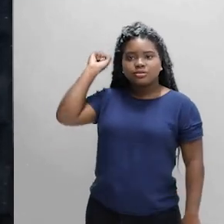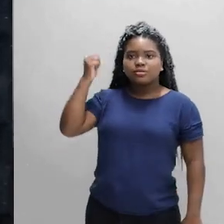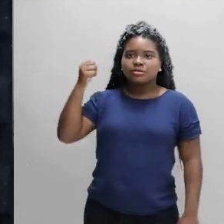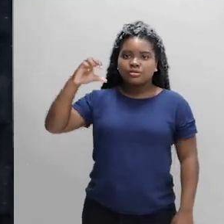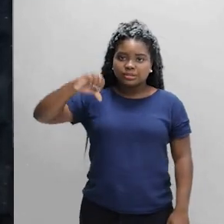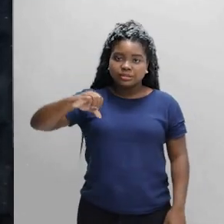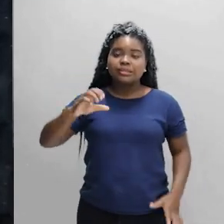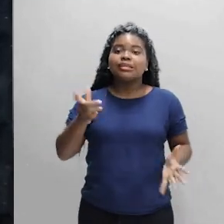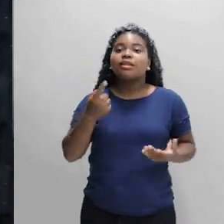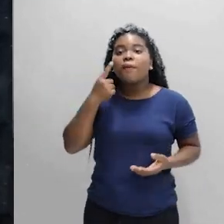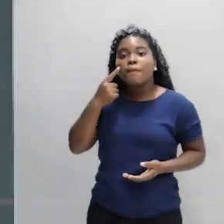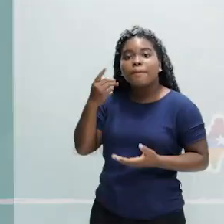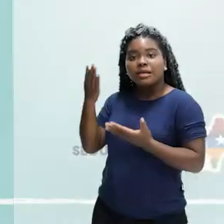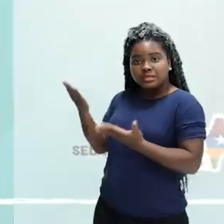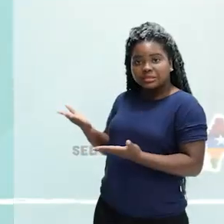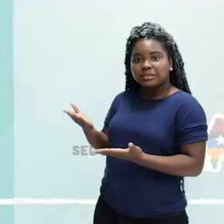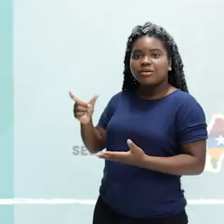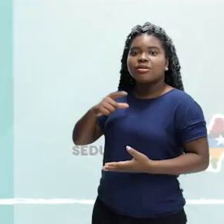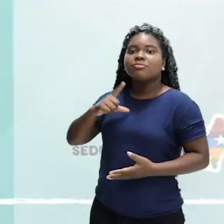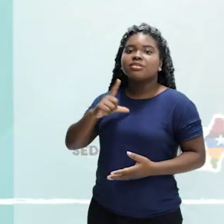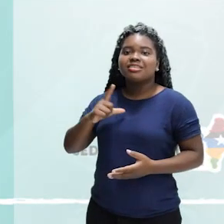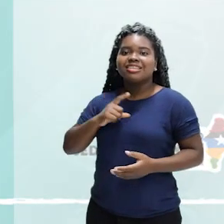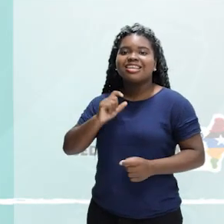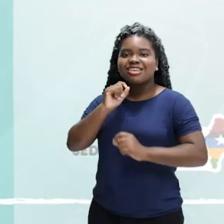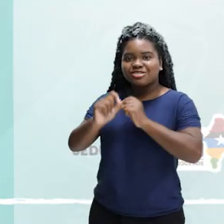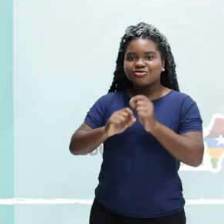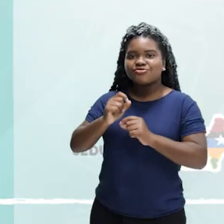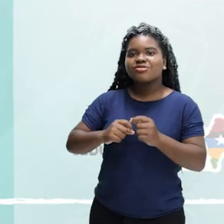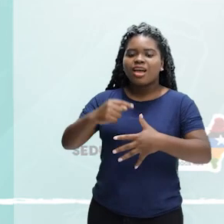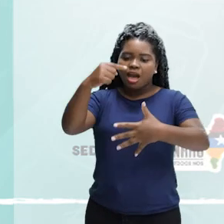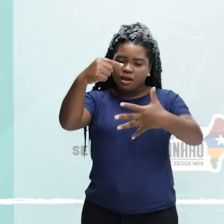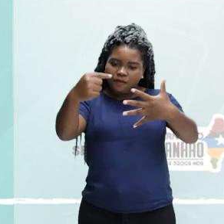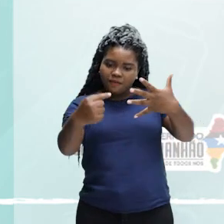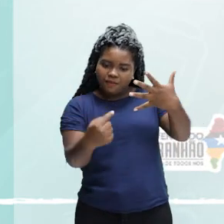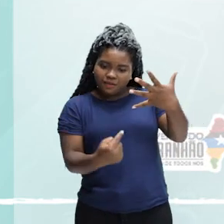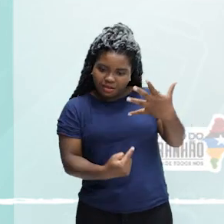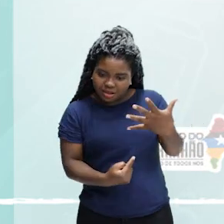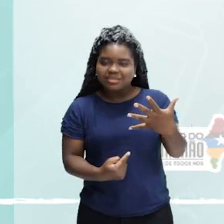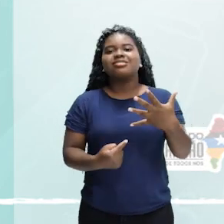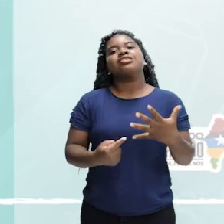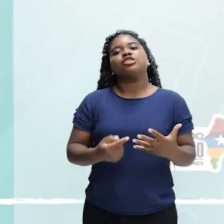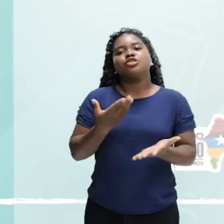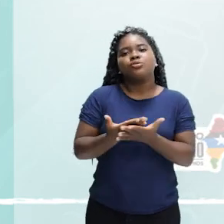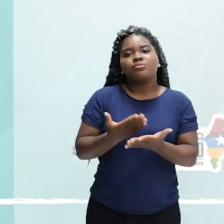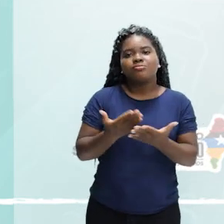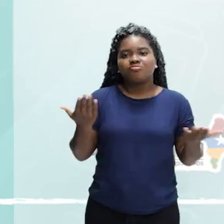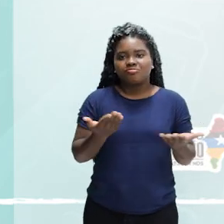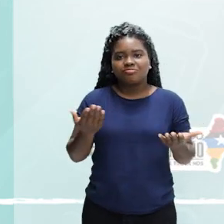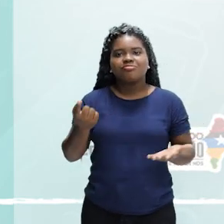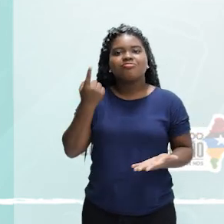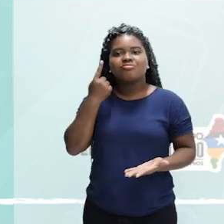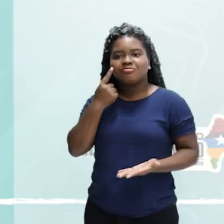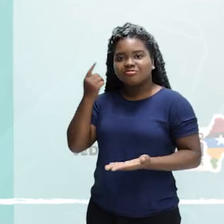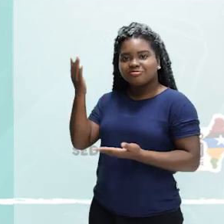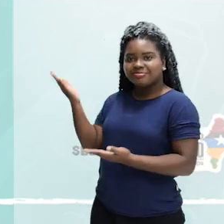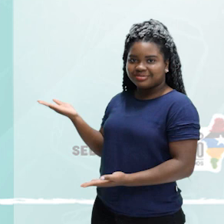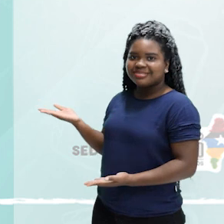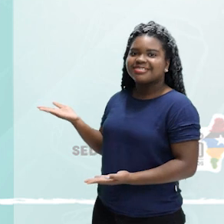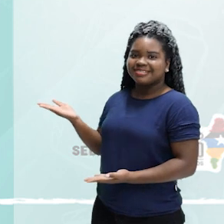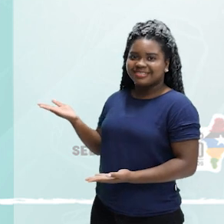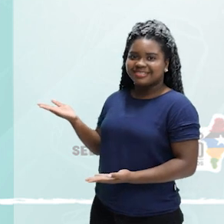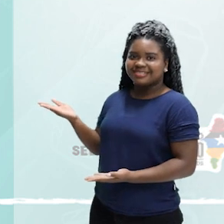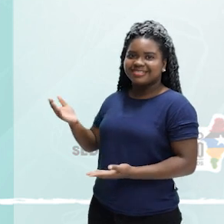de tópicos aqui dessa aula para a gente acompanhar junto. O primeiro tópico, a gente vai falar sobre as características da democracia